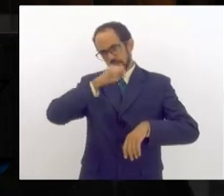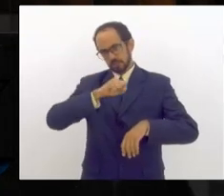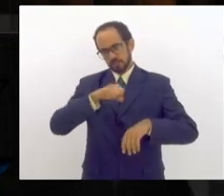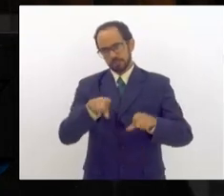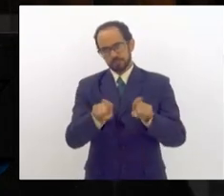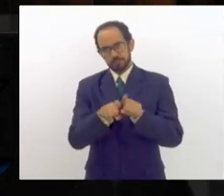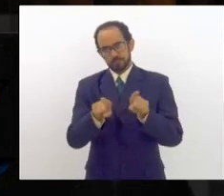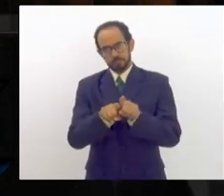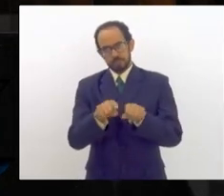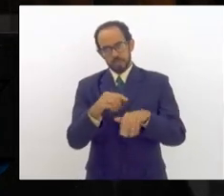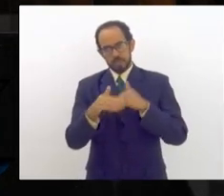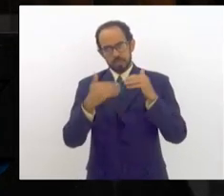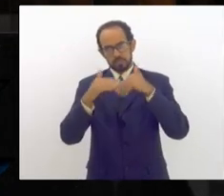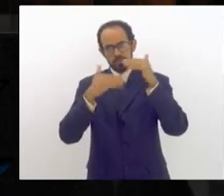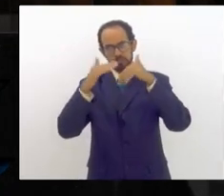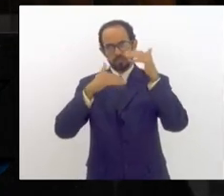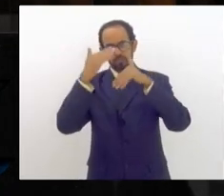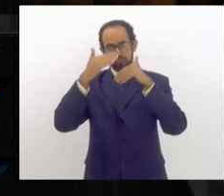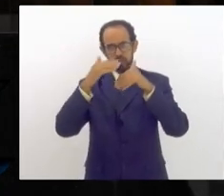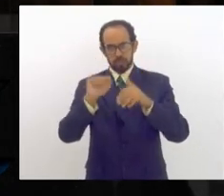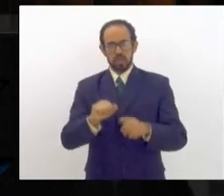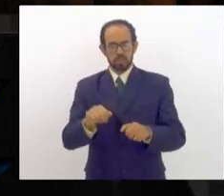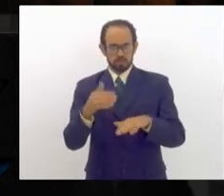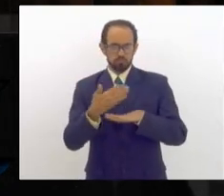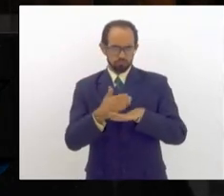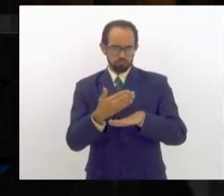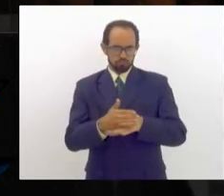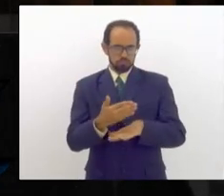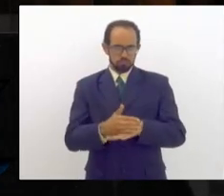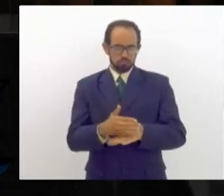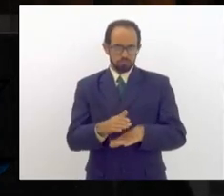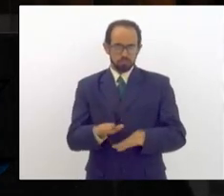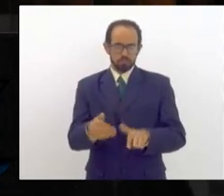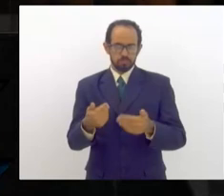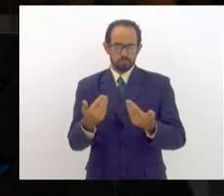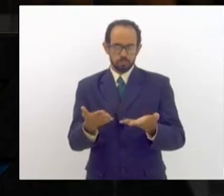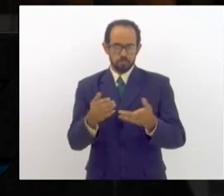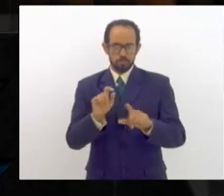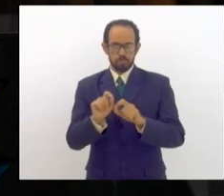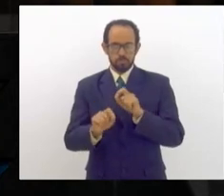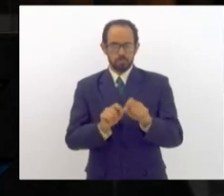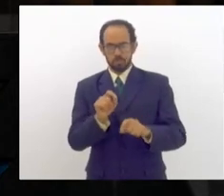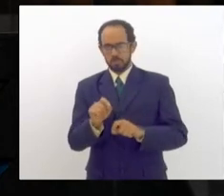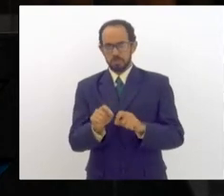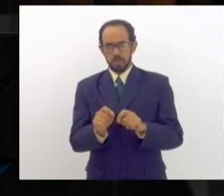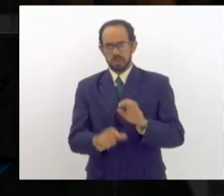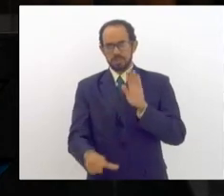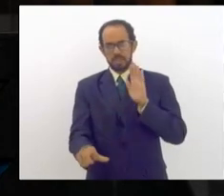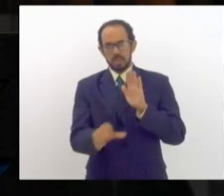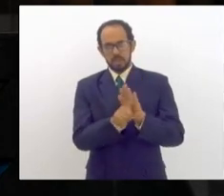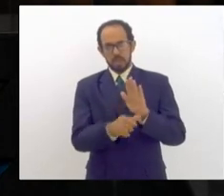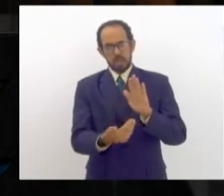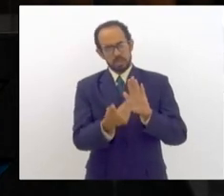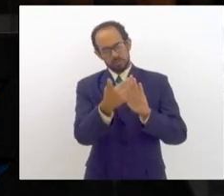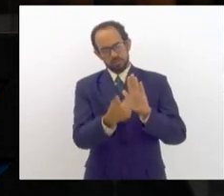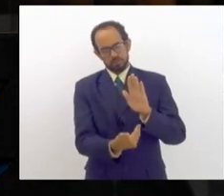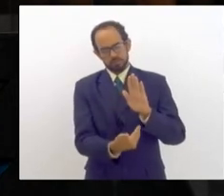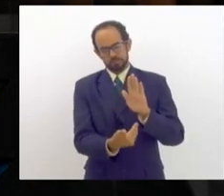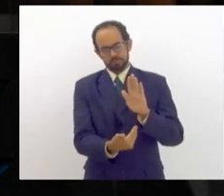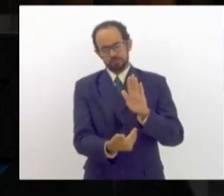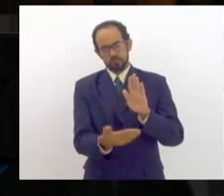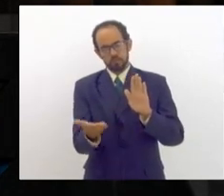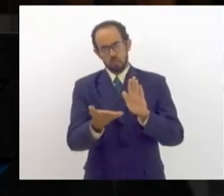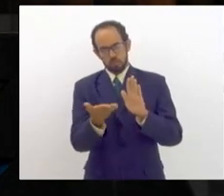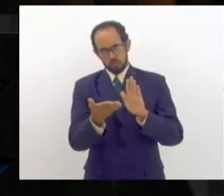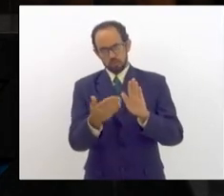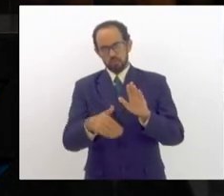a desenvolver e implantar essa essa lei esse projeto de lei que hoje